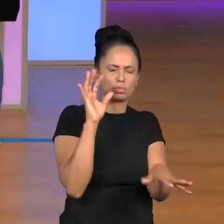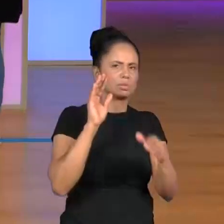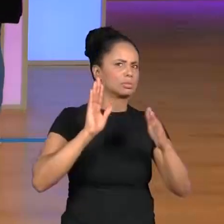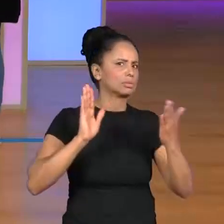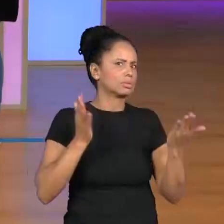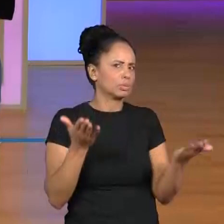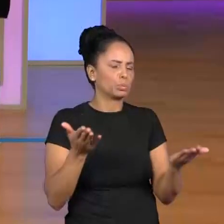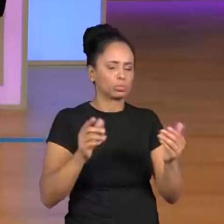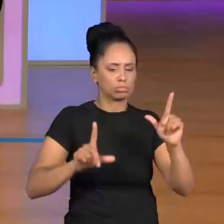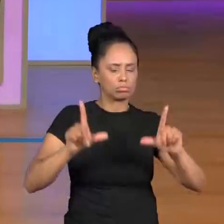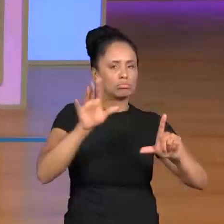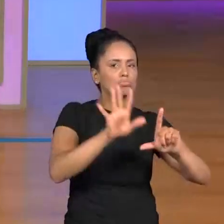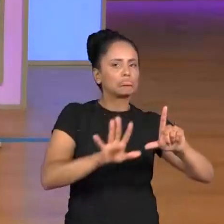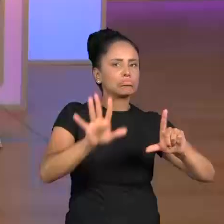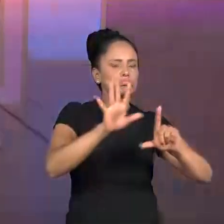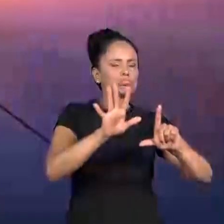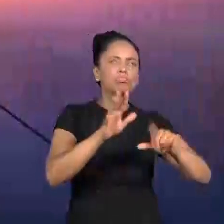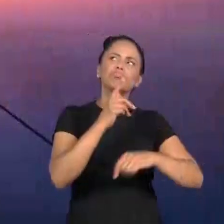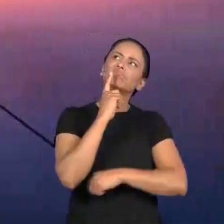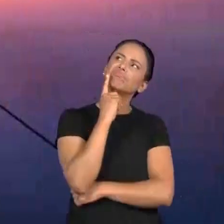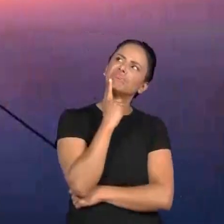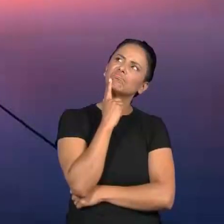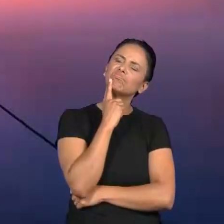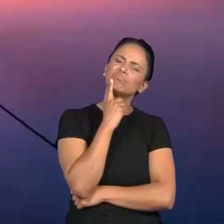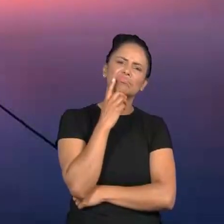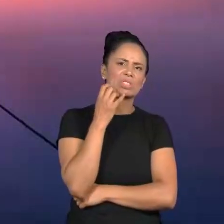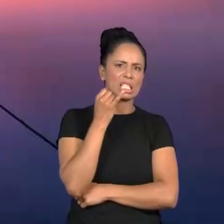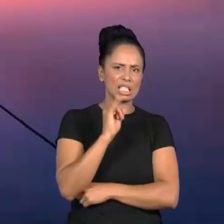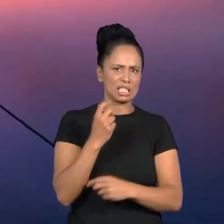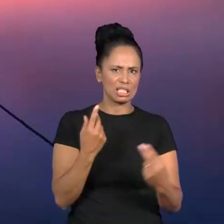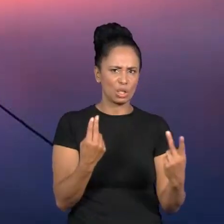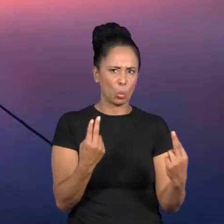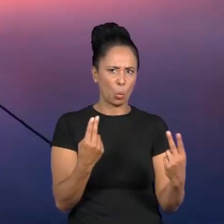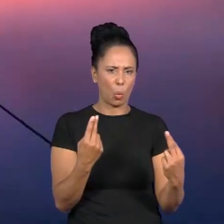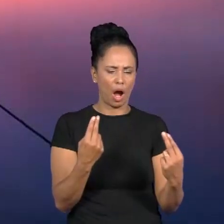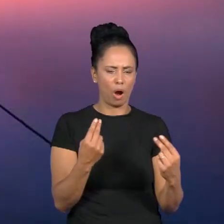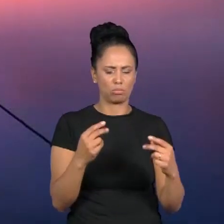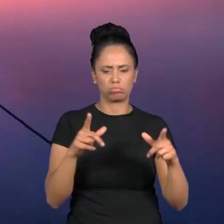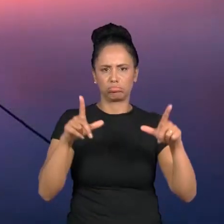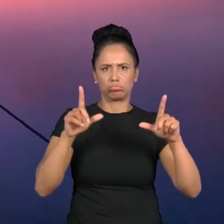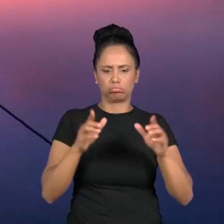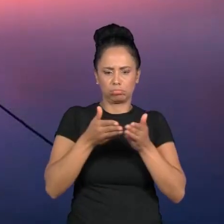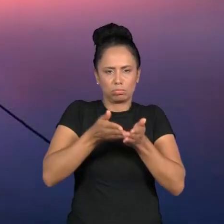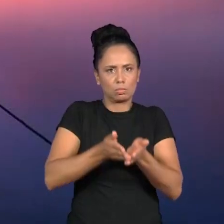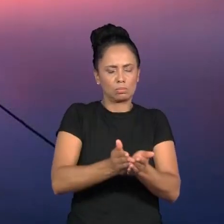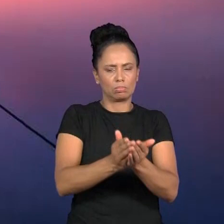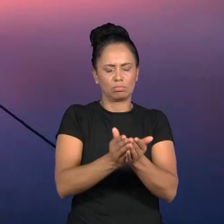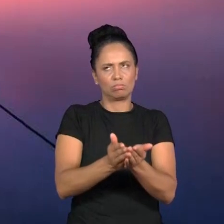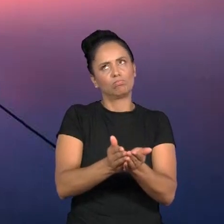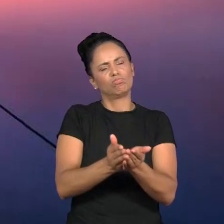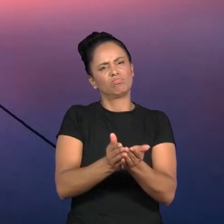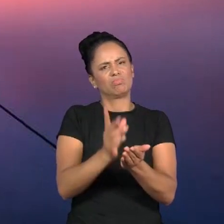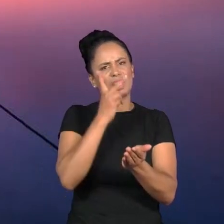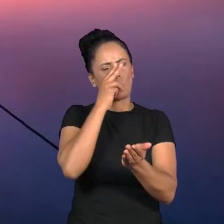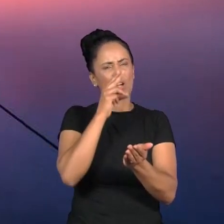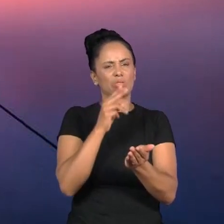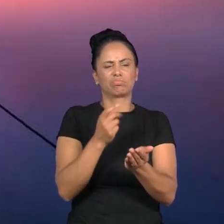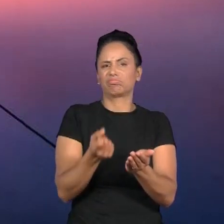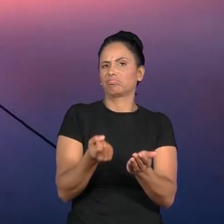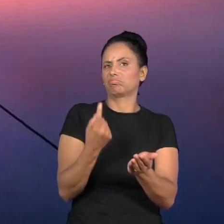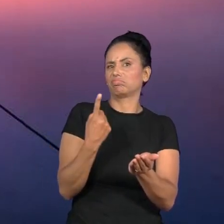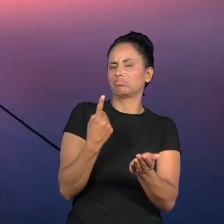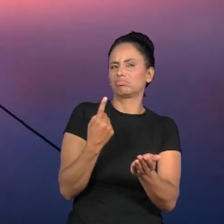imagem, possivelmente, se fosse do mesmo lugar, teria sido tirado de uma posição diferente, não é? Porque já que